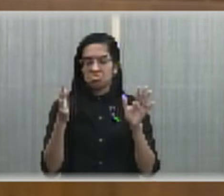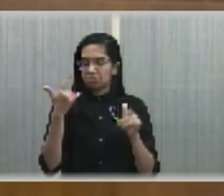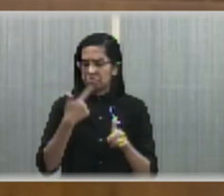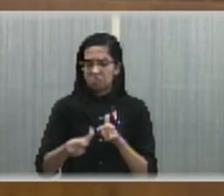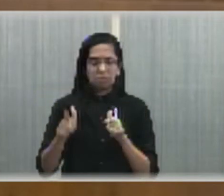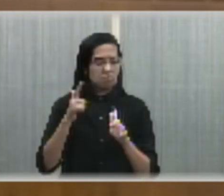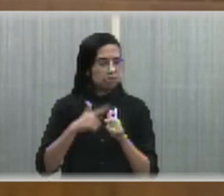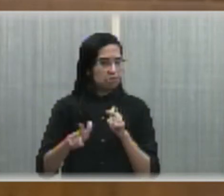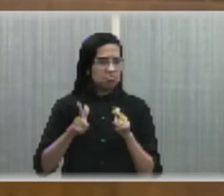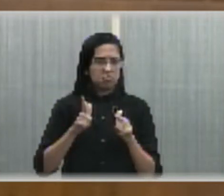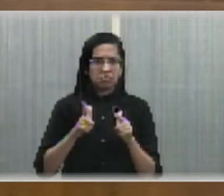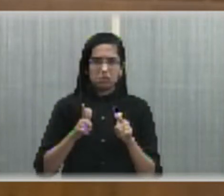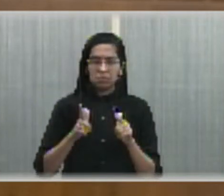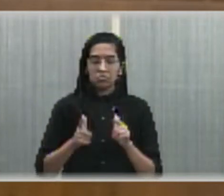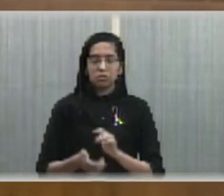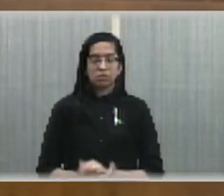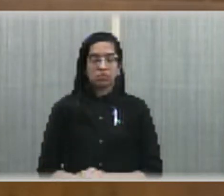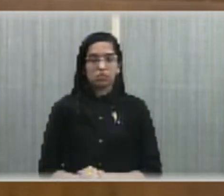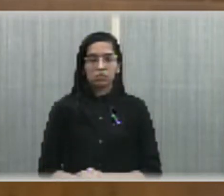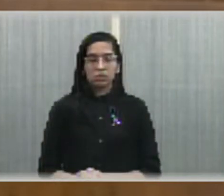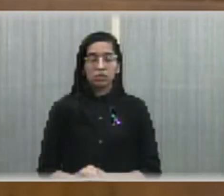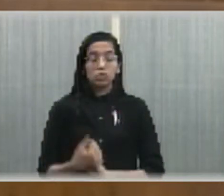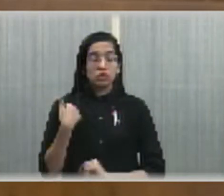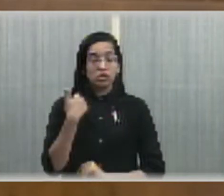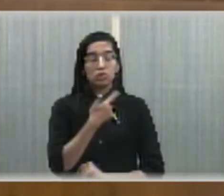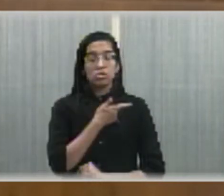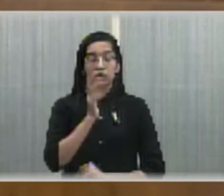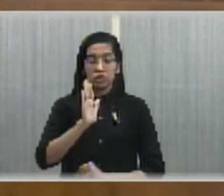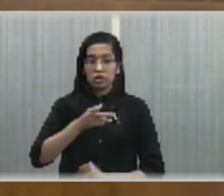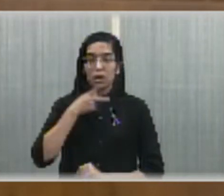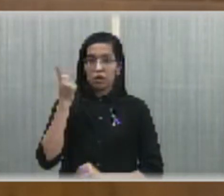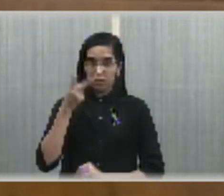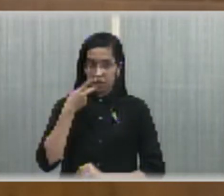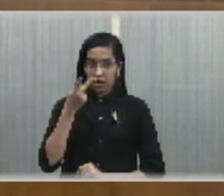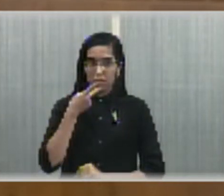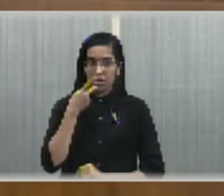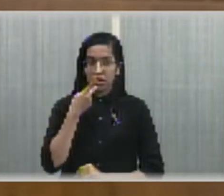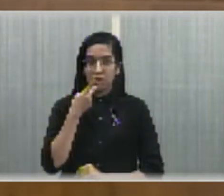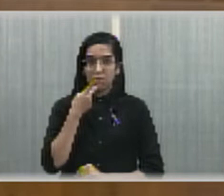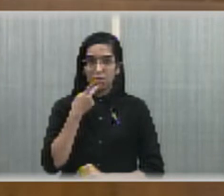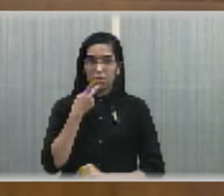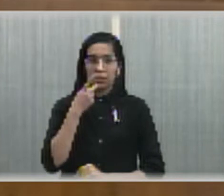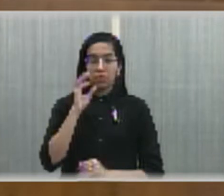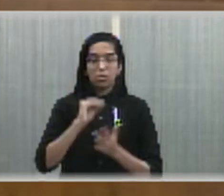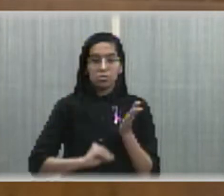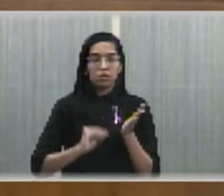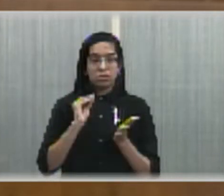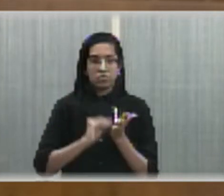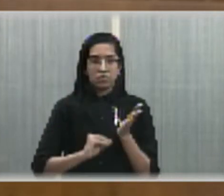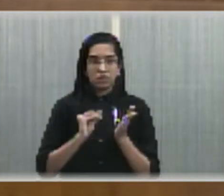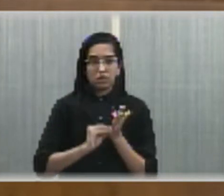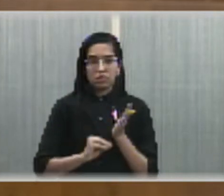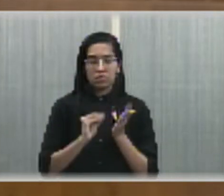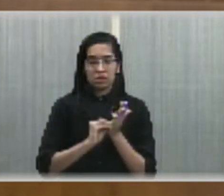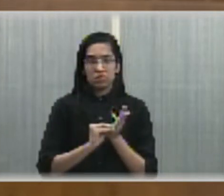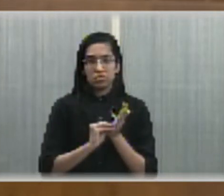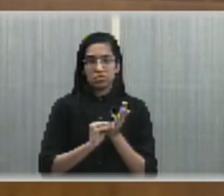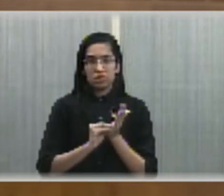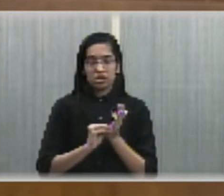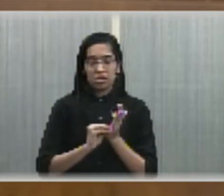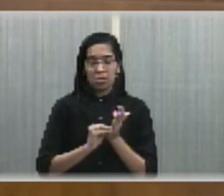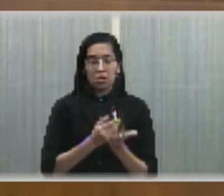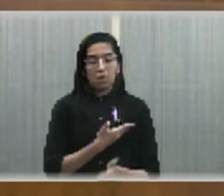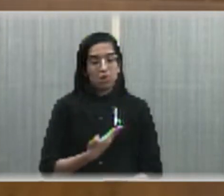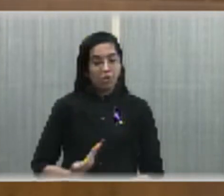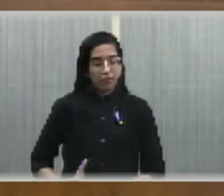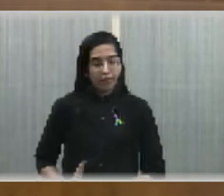com todo prazer. Como eu disse, nós estamos com falta da presença do governo, que infelizmente só